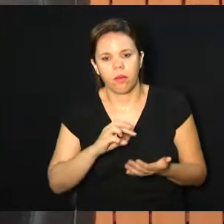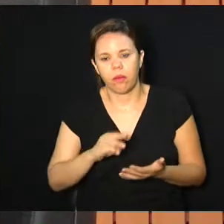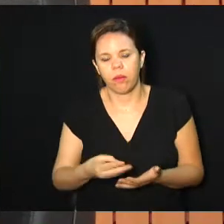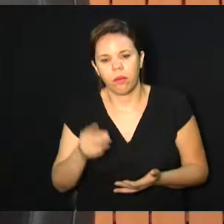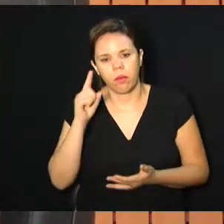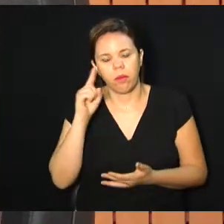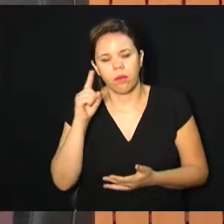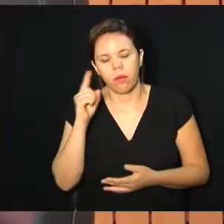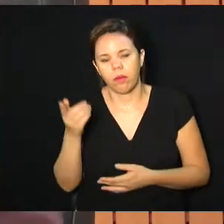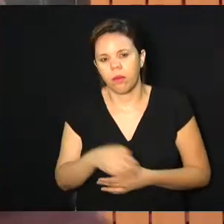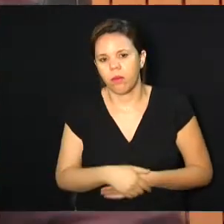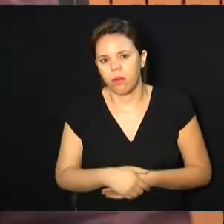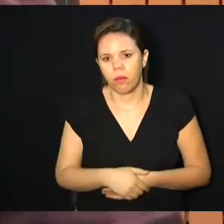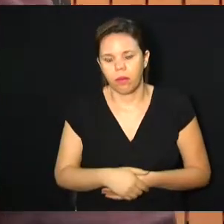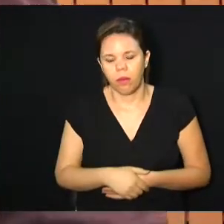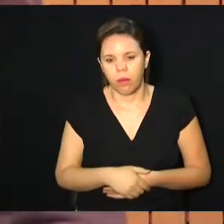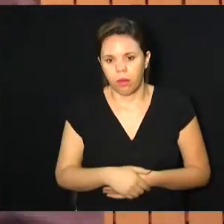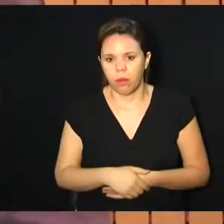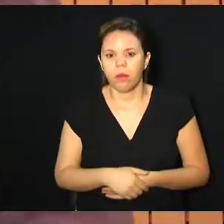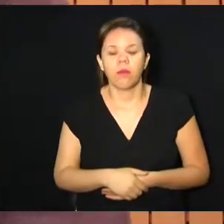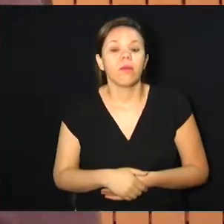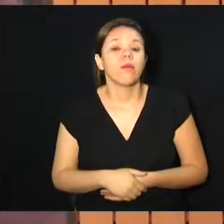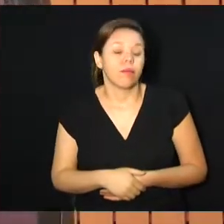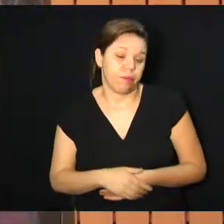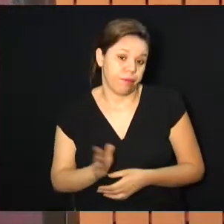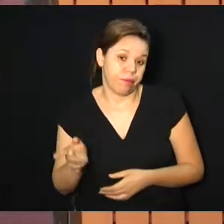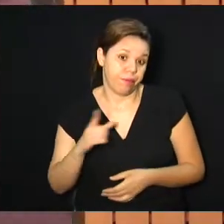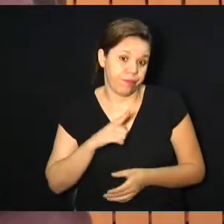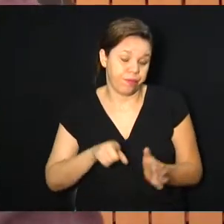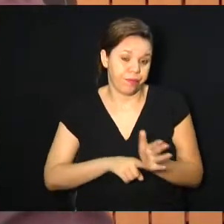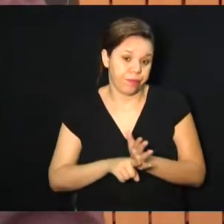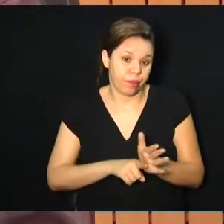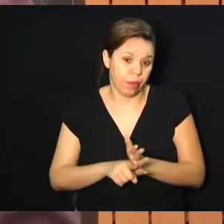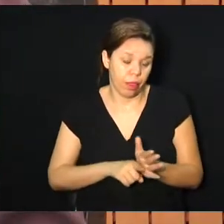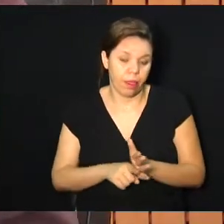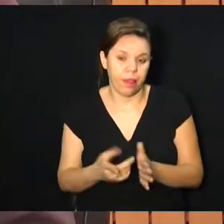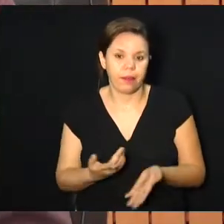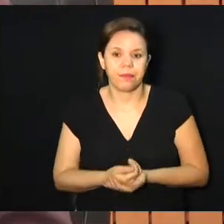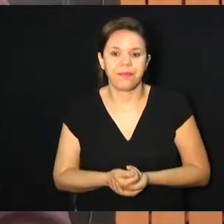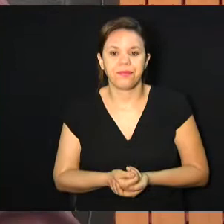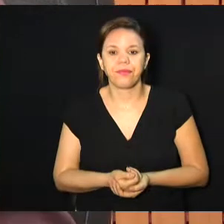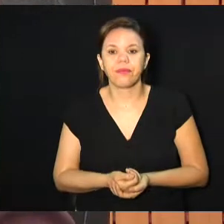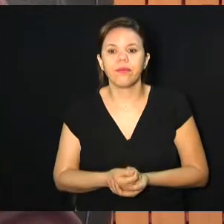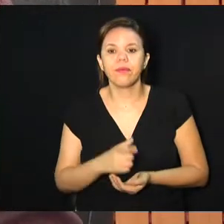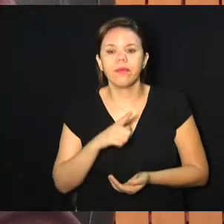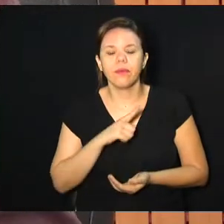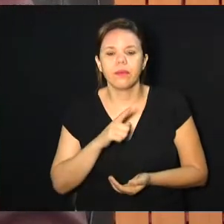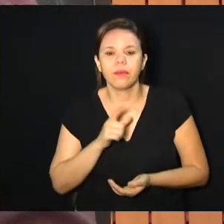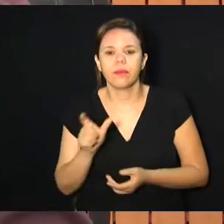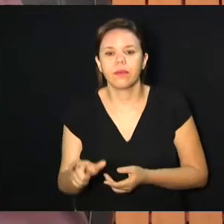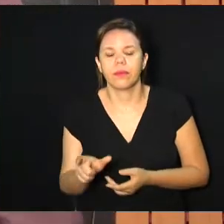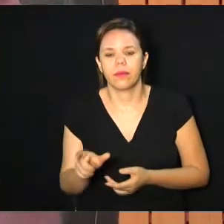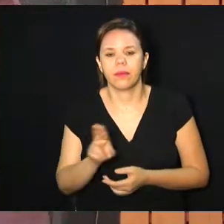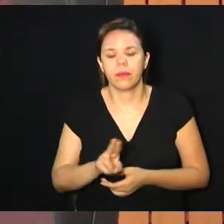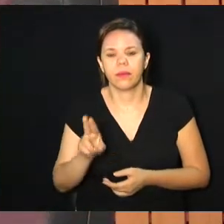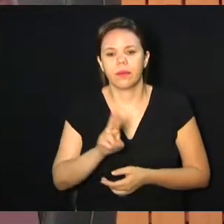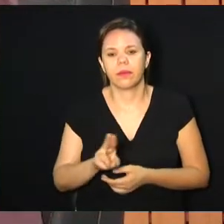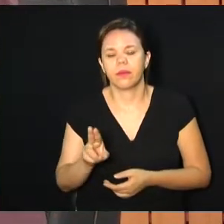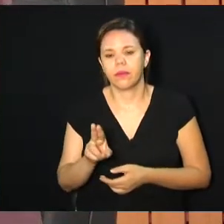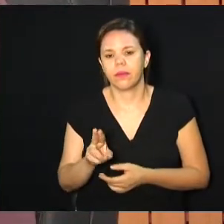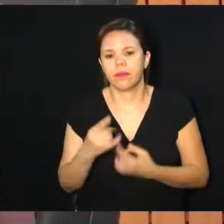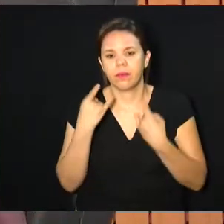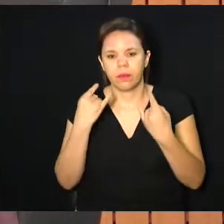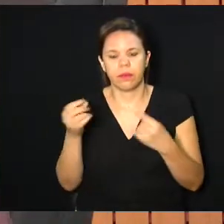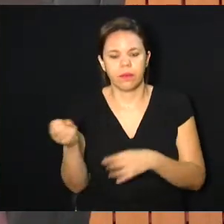dia, mas você tem já uma pré-pesquisa um pouco enviesada, né, em quem tem bilhete, em quem está usando, né, não serve para atrair